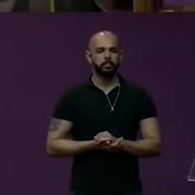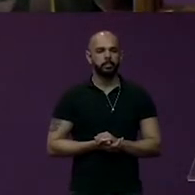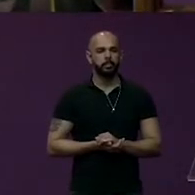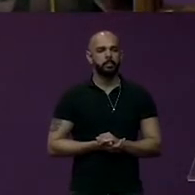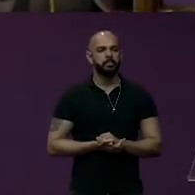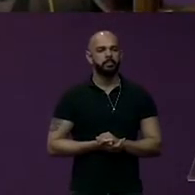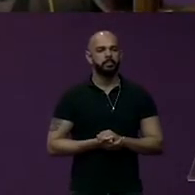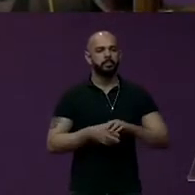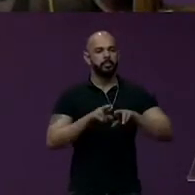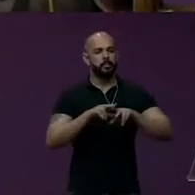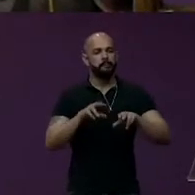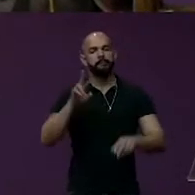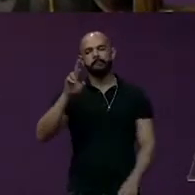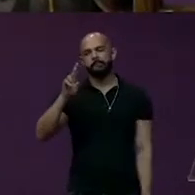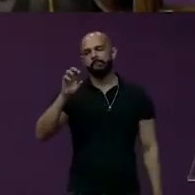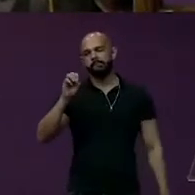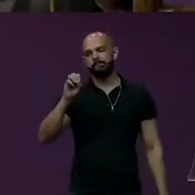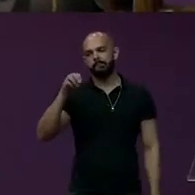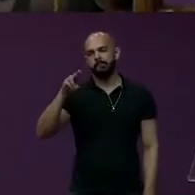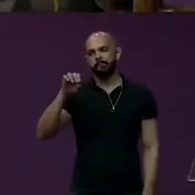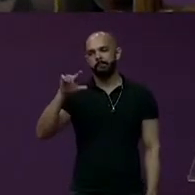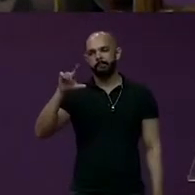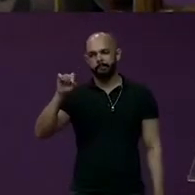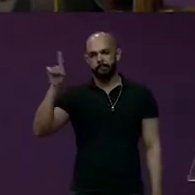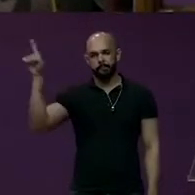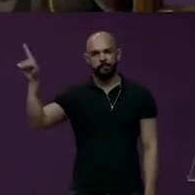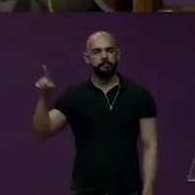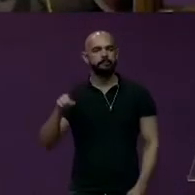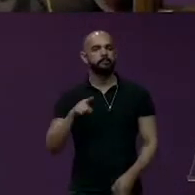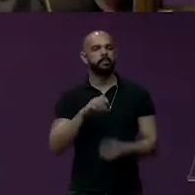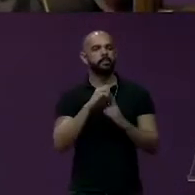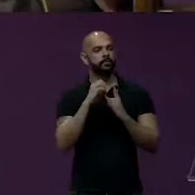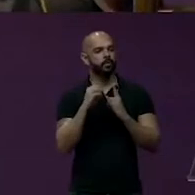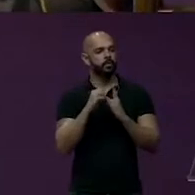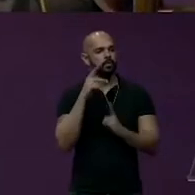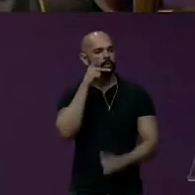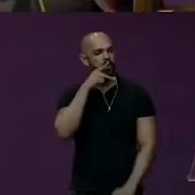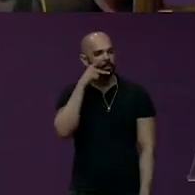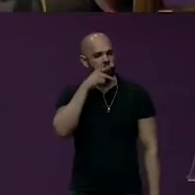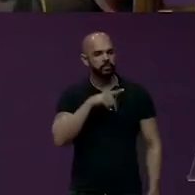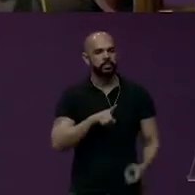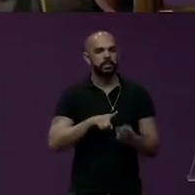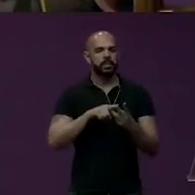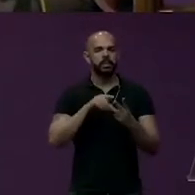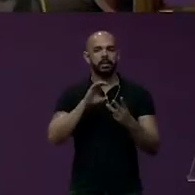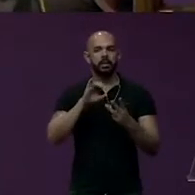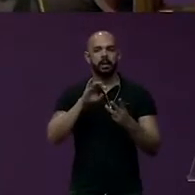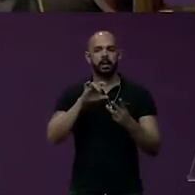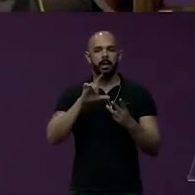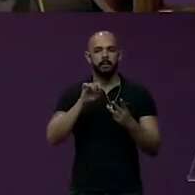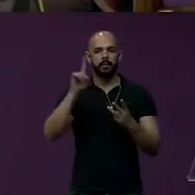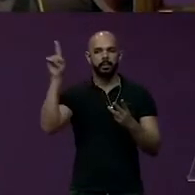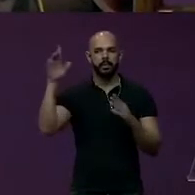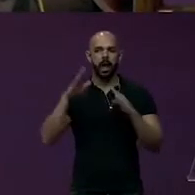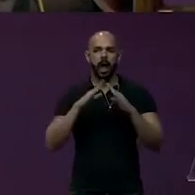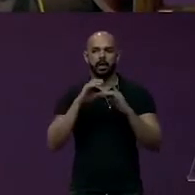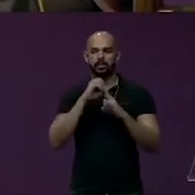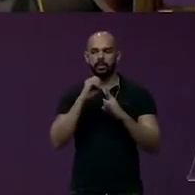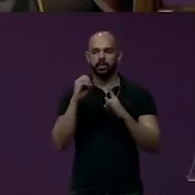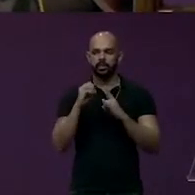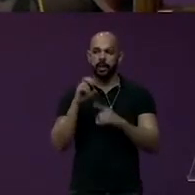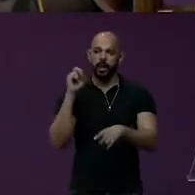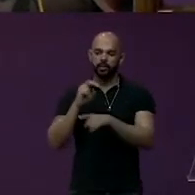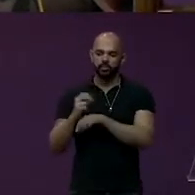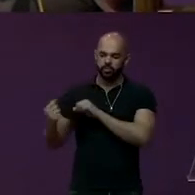E muitos, Rômulo, né, da Fiocruz de Pernambuco, enfim, o Camelo da casa de Oswaldo Cruz, que entrou